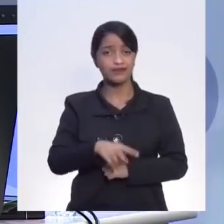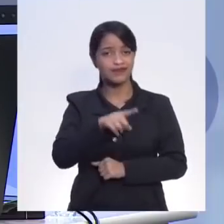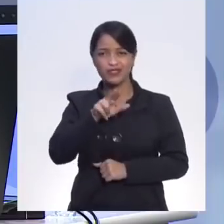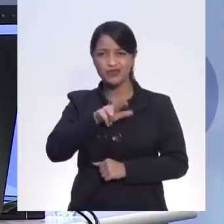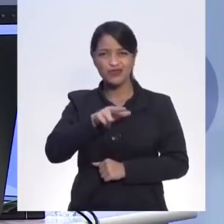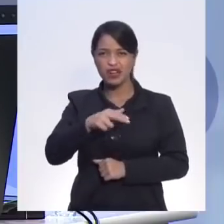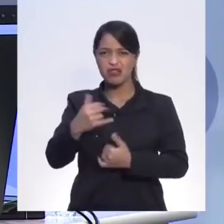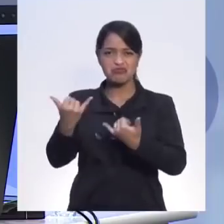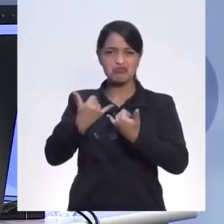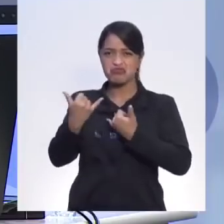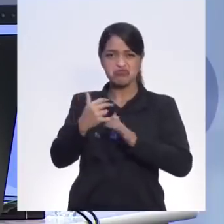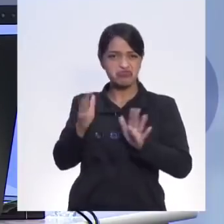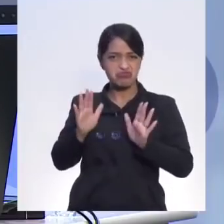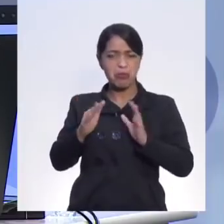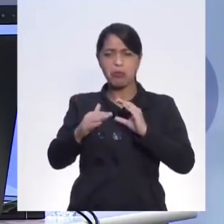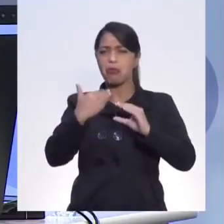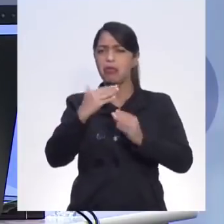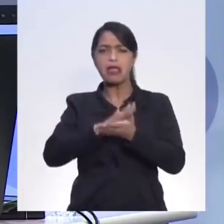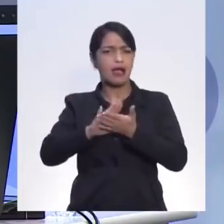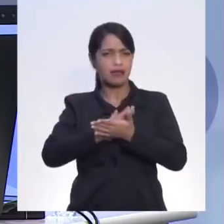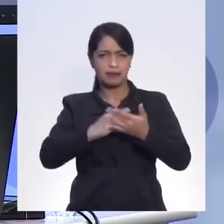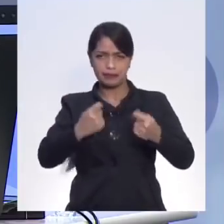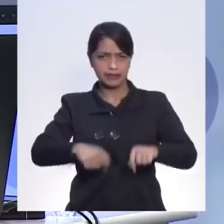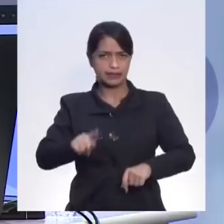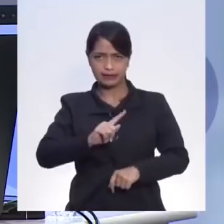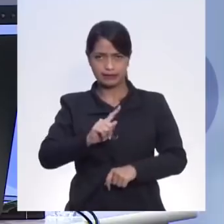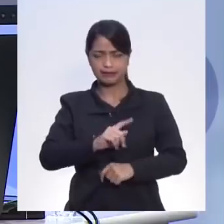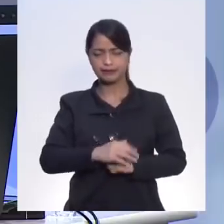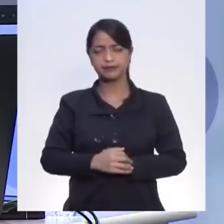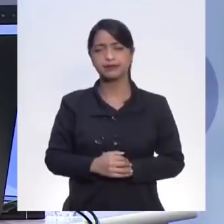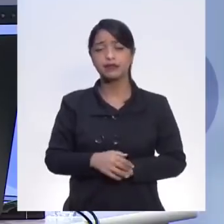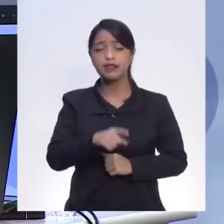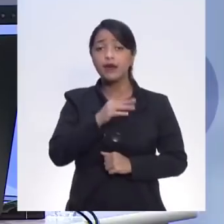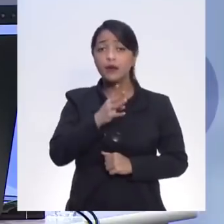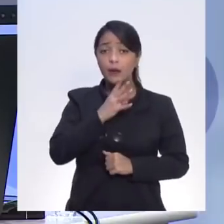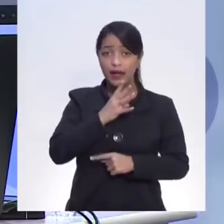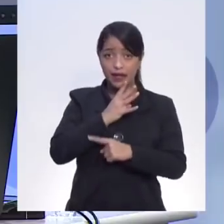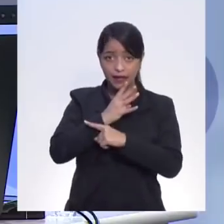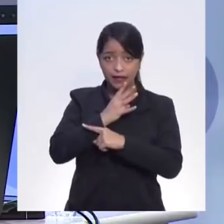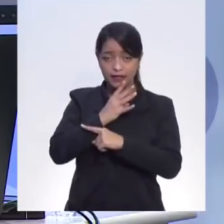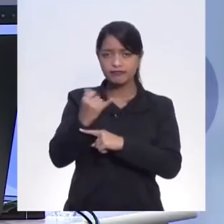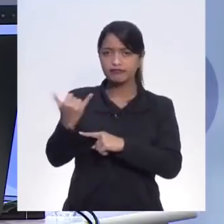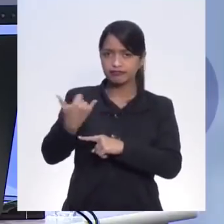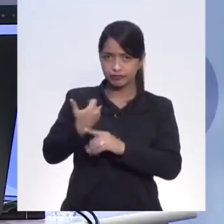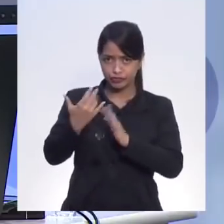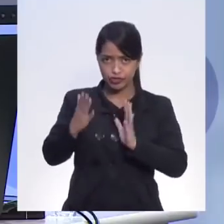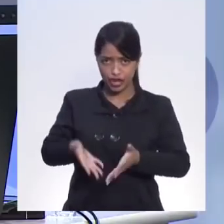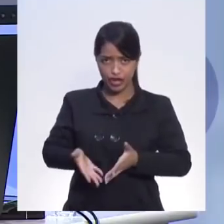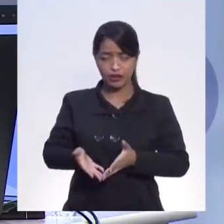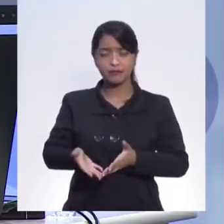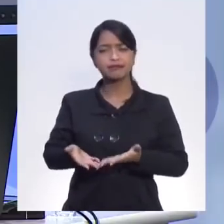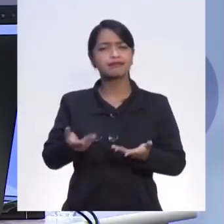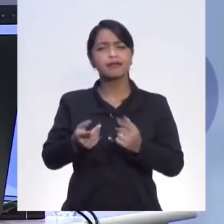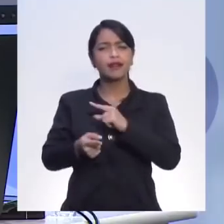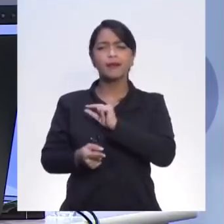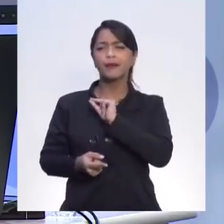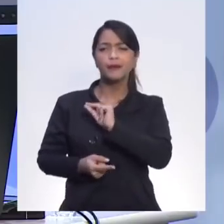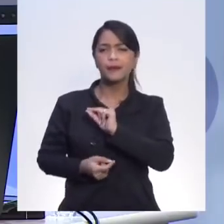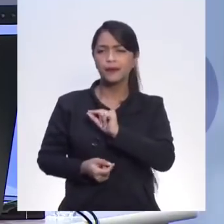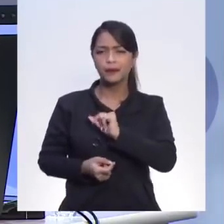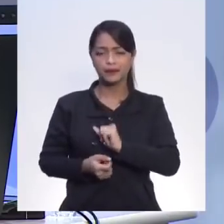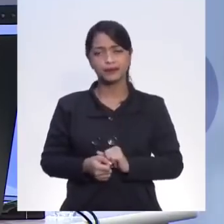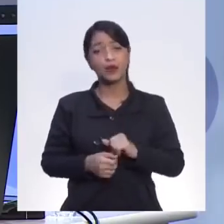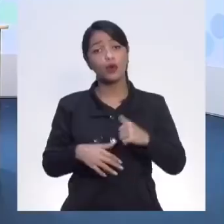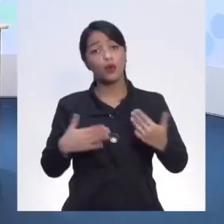colocar não, gente. Agora, se você ouviu falar, coloca aqui para mim. O que será a Pitya? Ou, de repente, pela história, o que